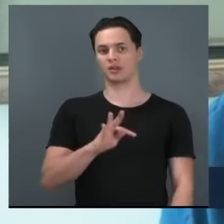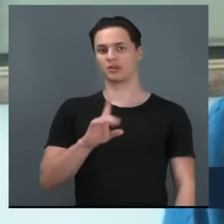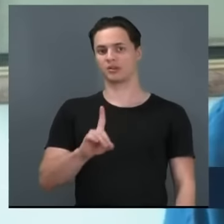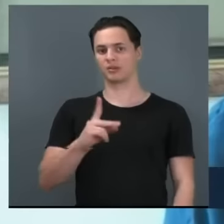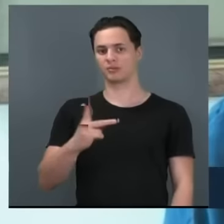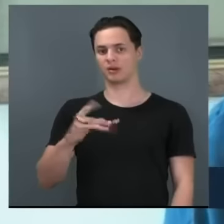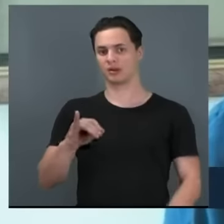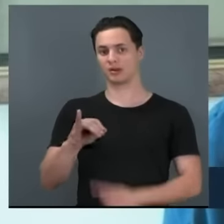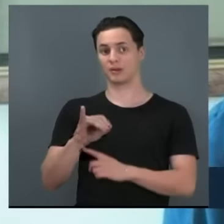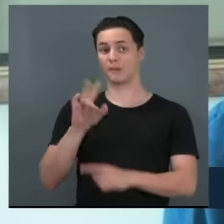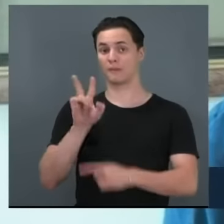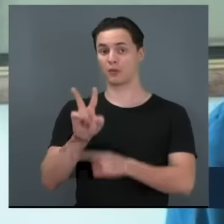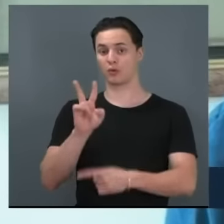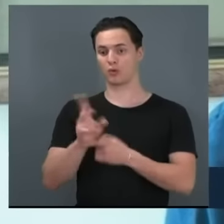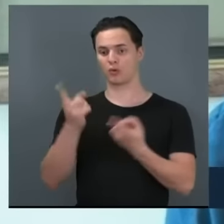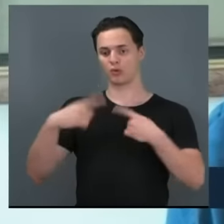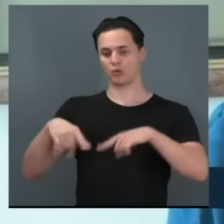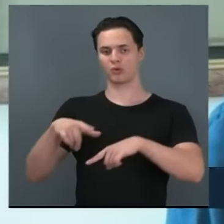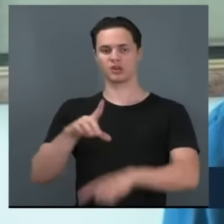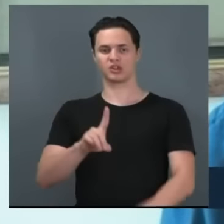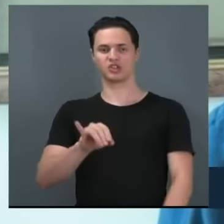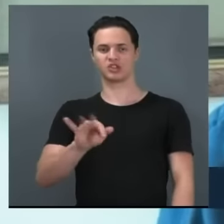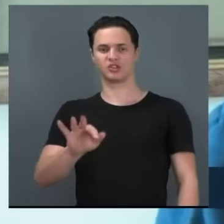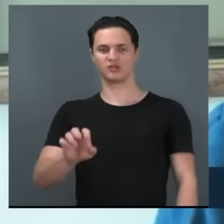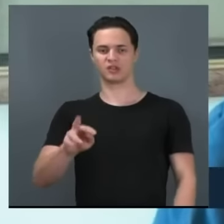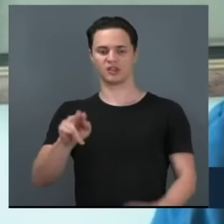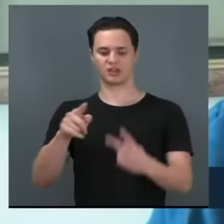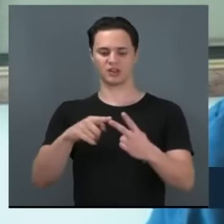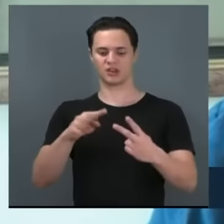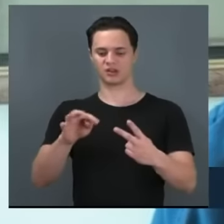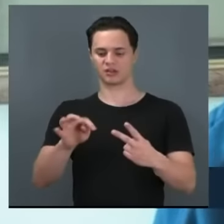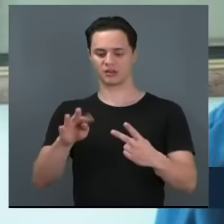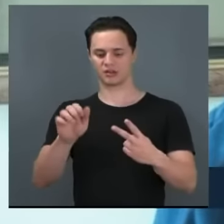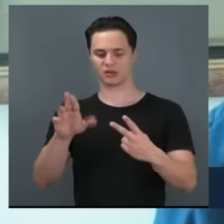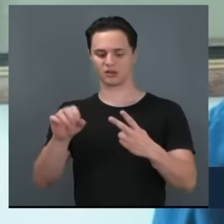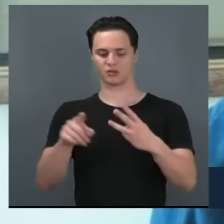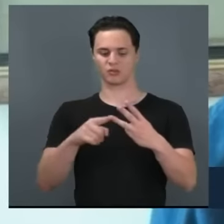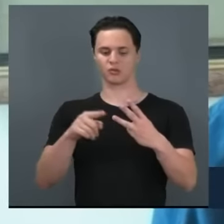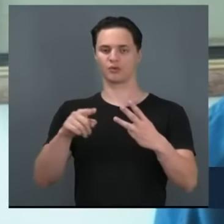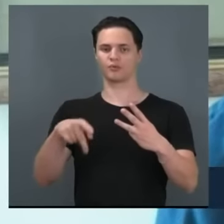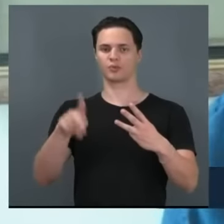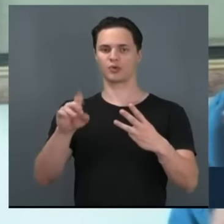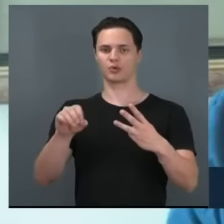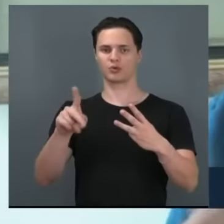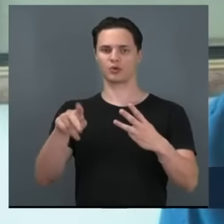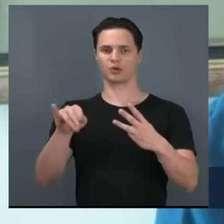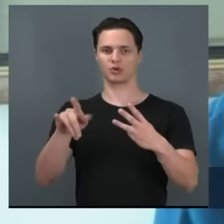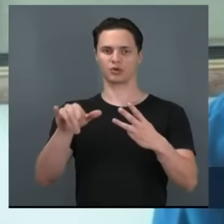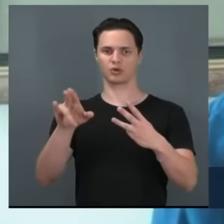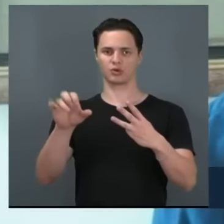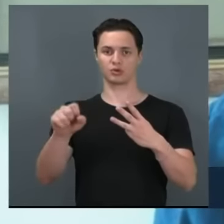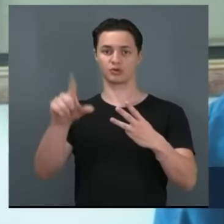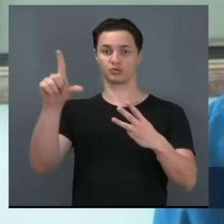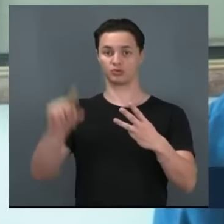que protege contra difteria, tétano e coqueluche, diminuiu